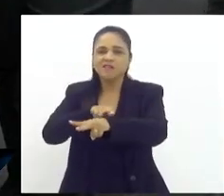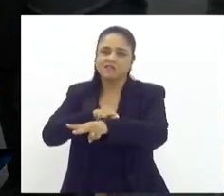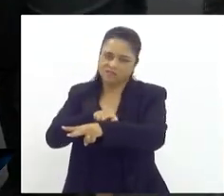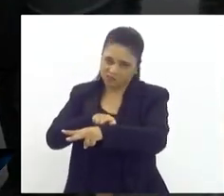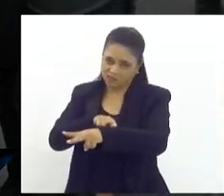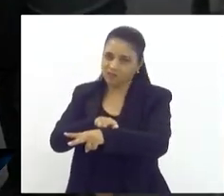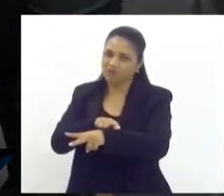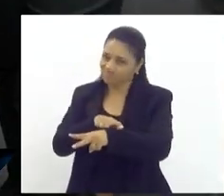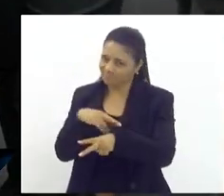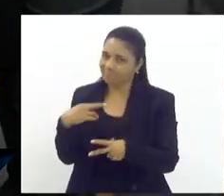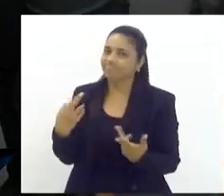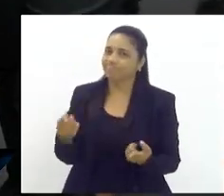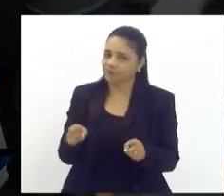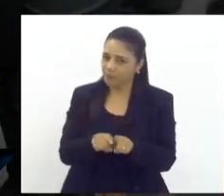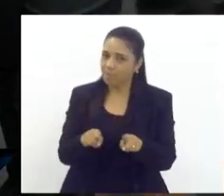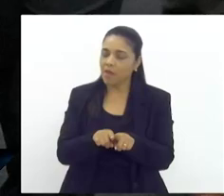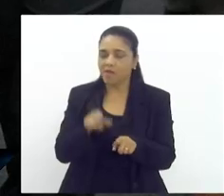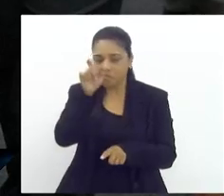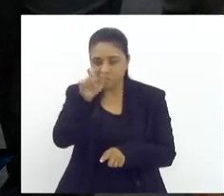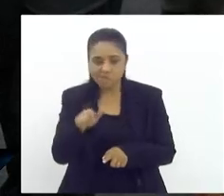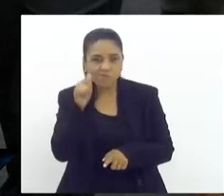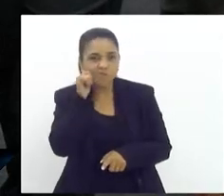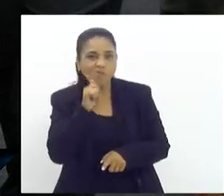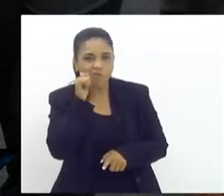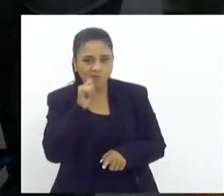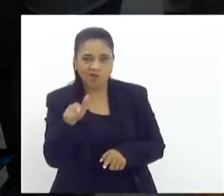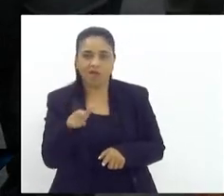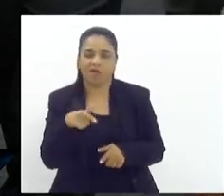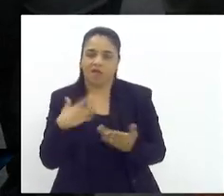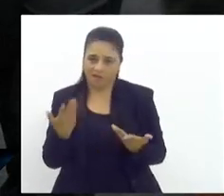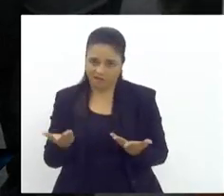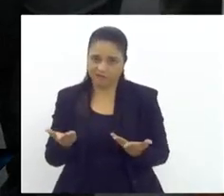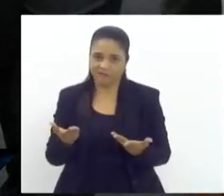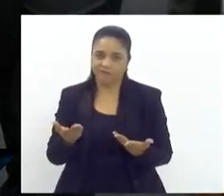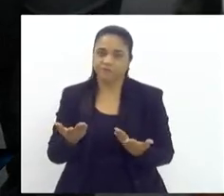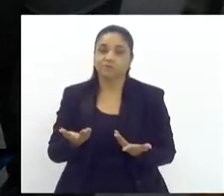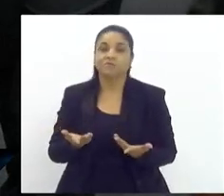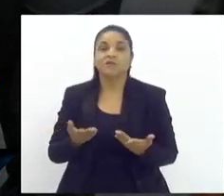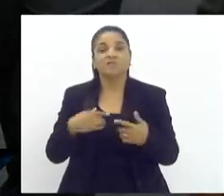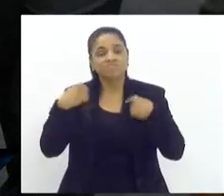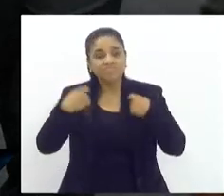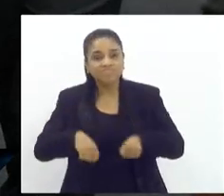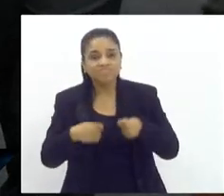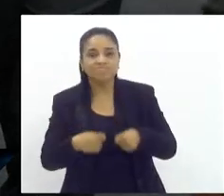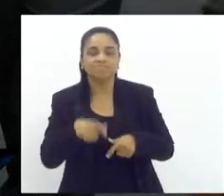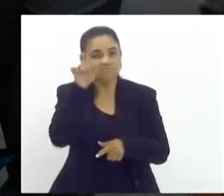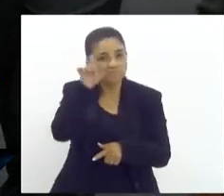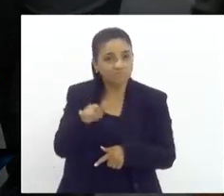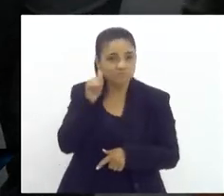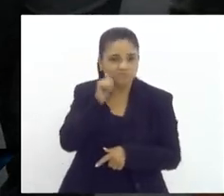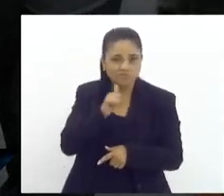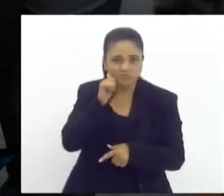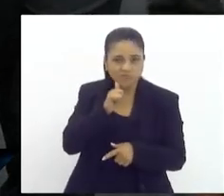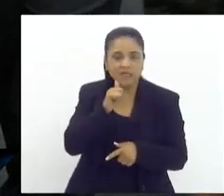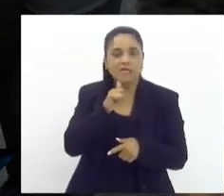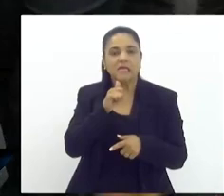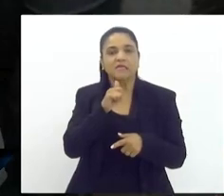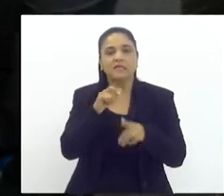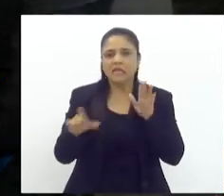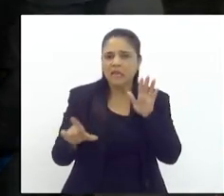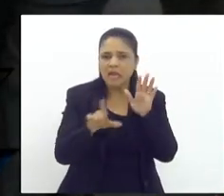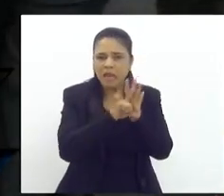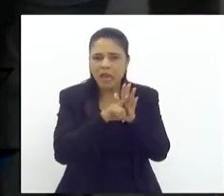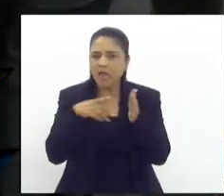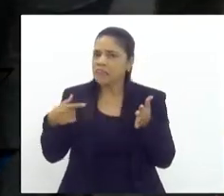dessas mulheres que retiraram a sua possibilidade de ver então as mulheres precisam de instrumentos eficazes